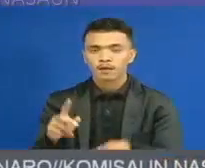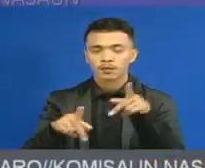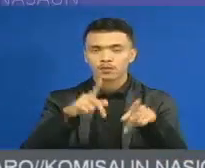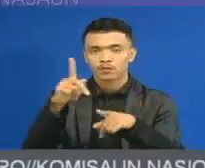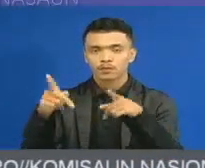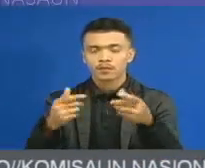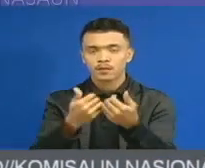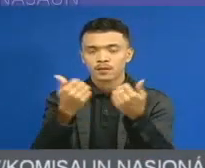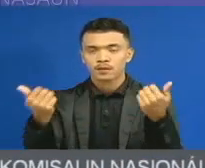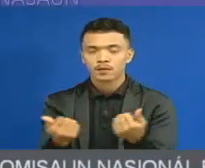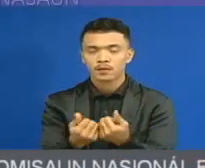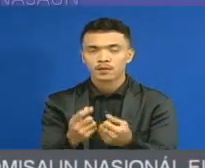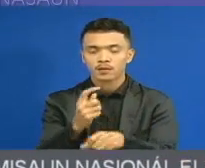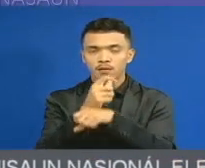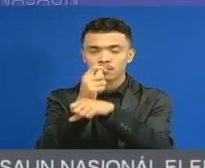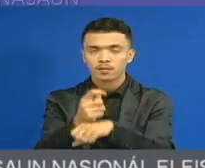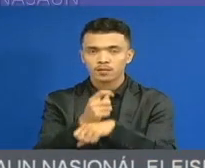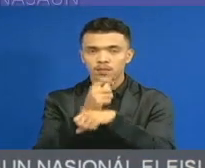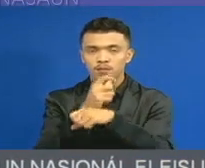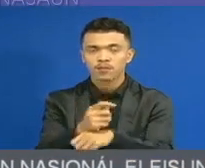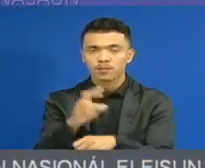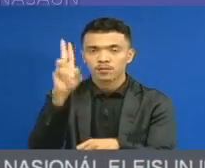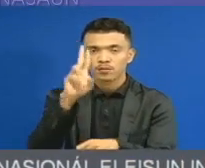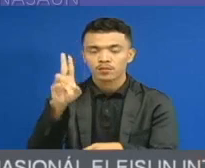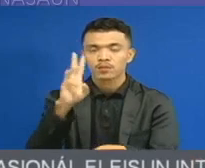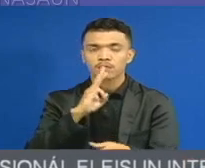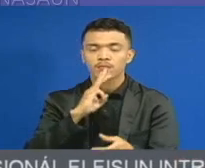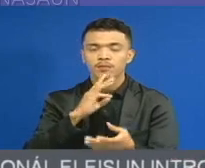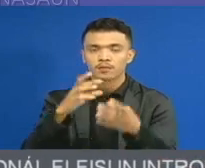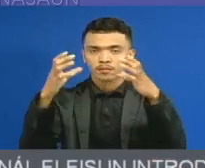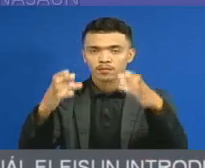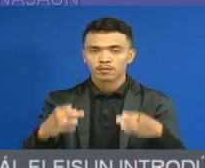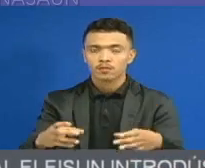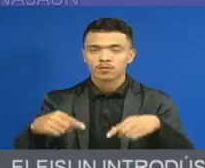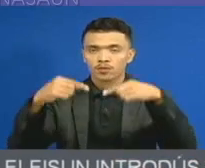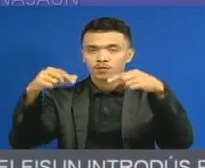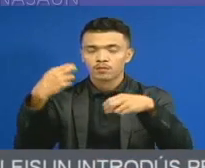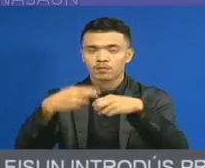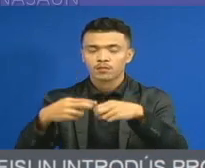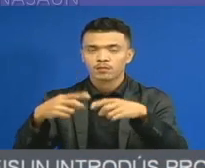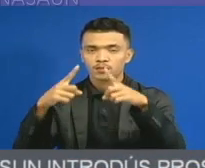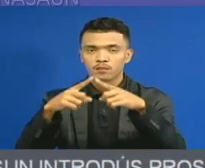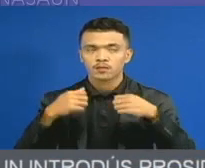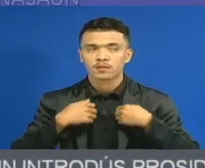Comunidade aldeia Waruana suku Bikeli Atauru consumo de beposu hori foi impacto basira ne saúde.